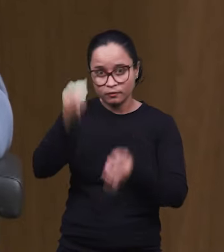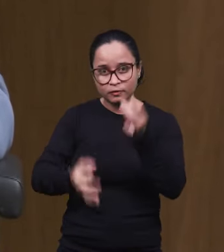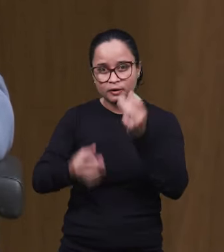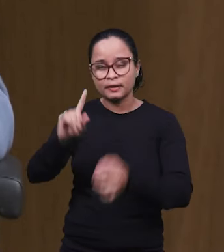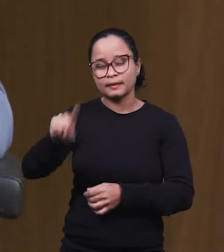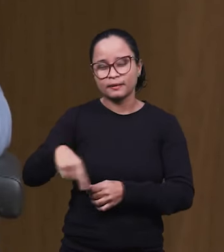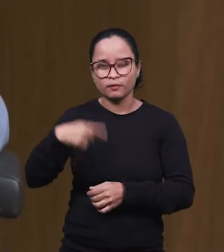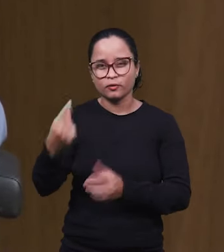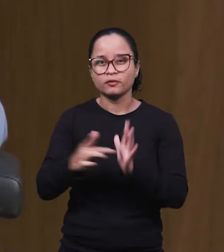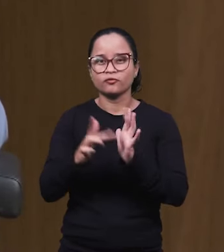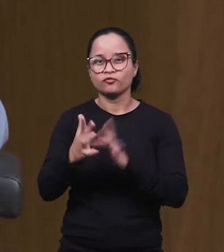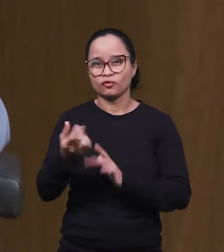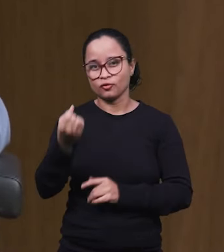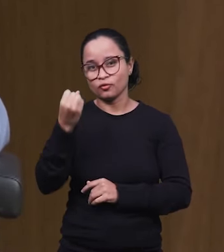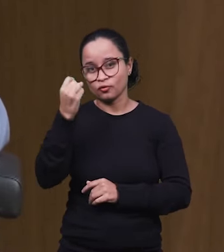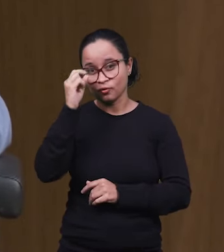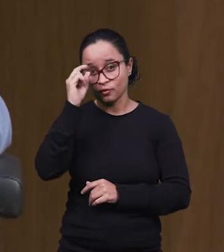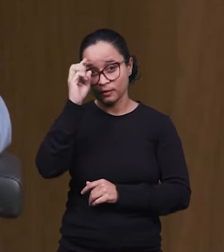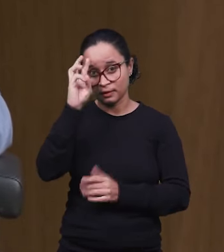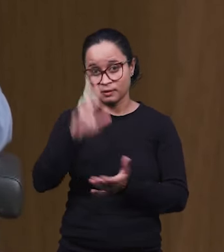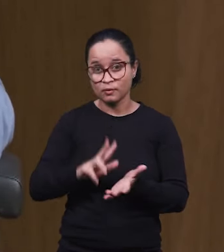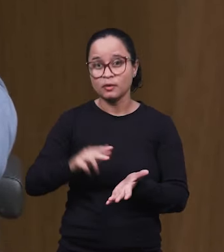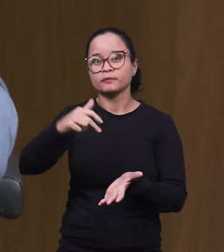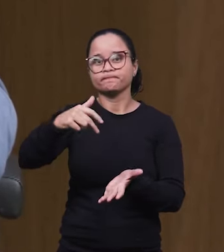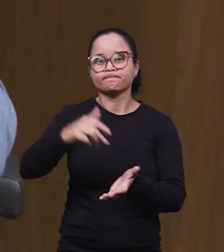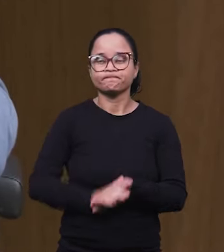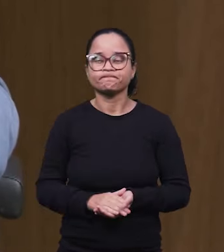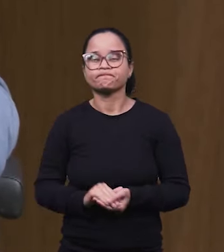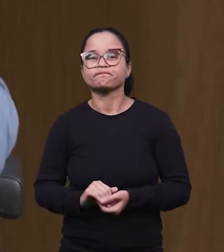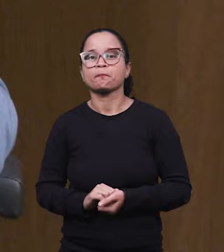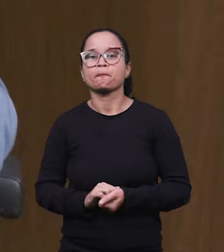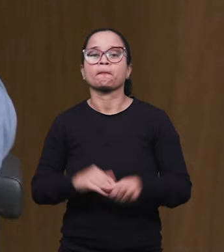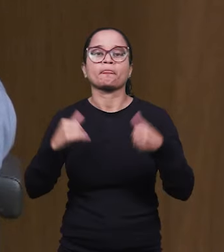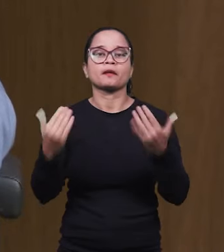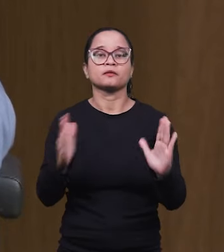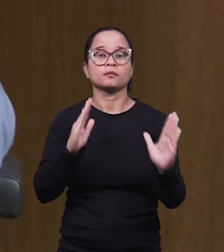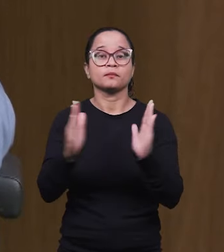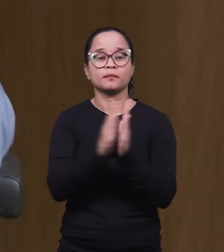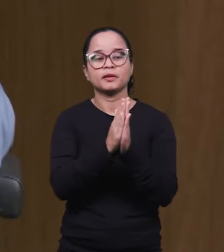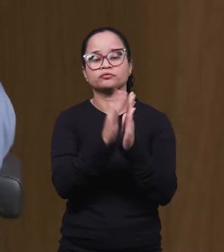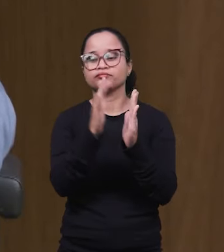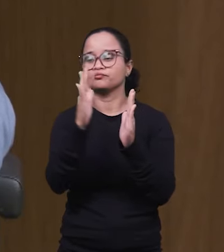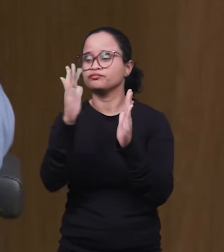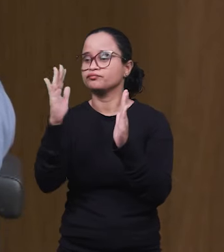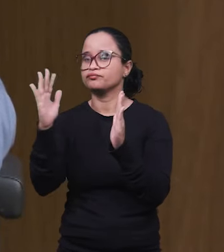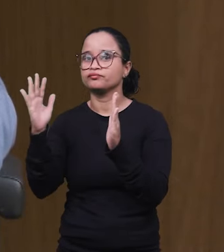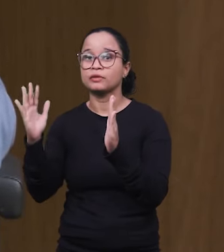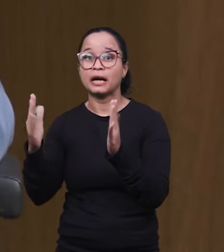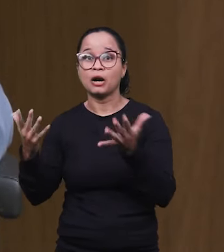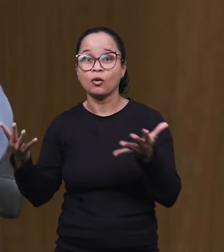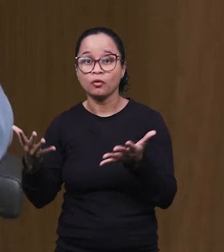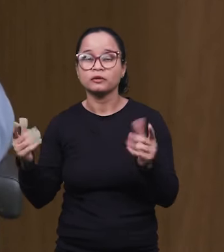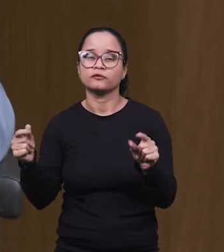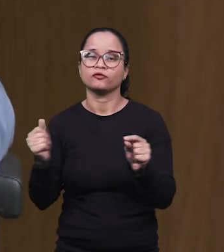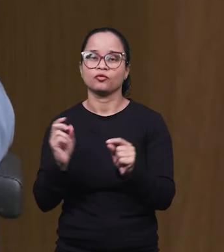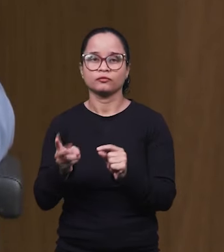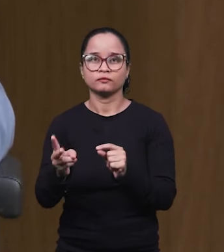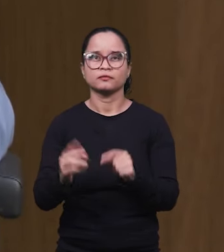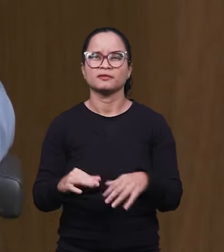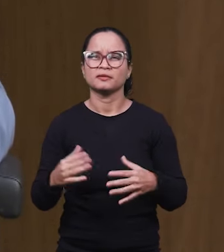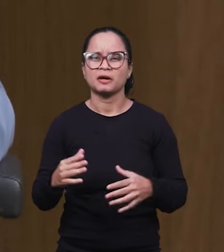Jesus, um período que chega até os nossos dias, que podemos dizer aos